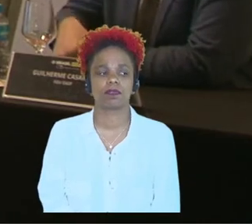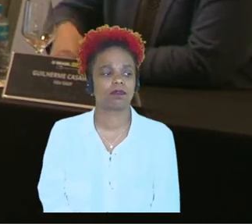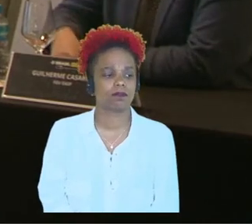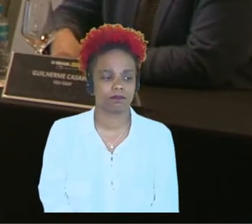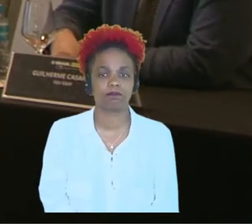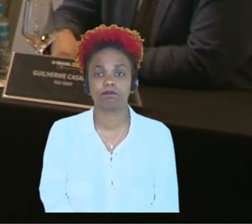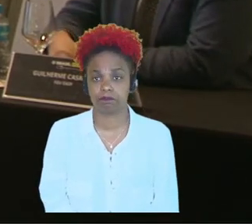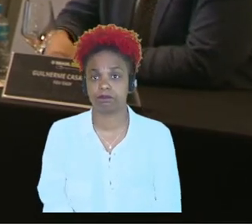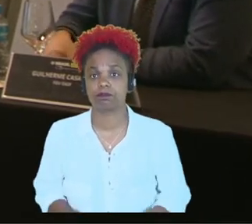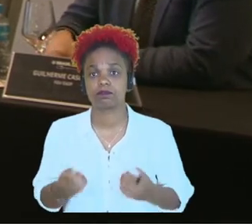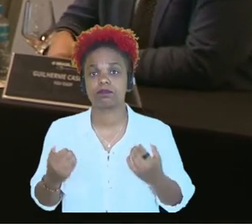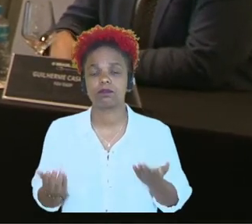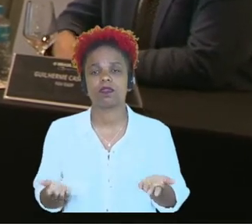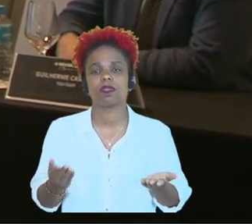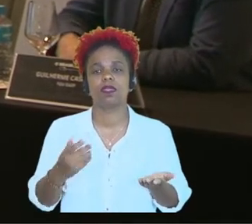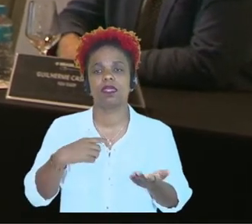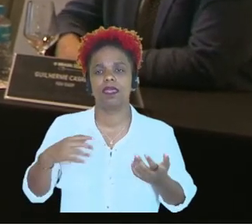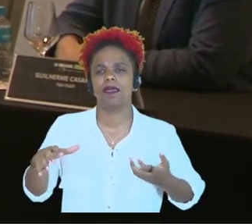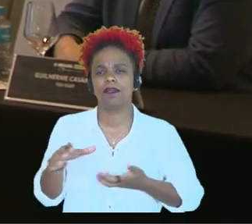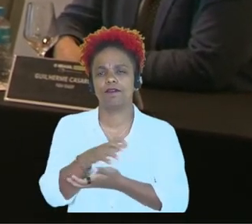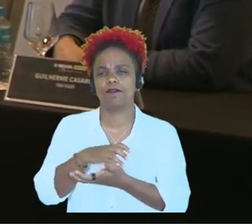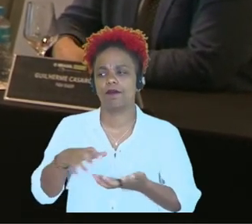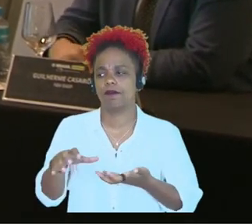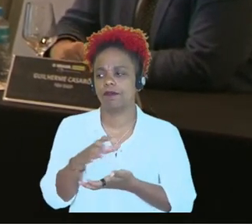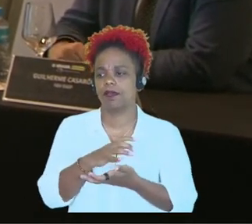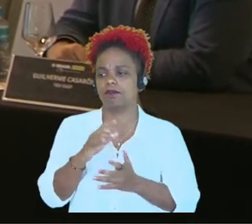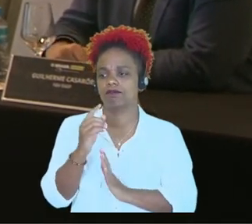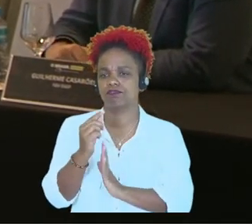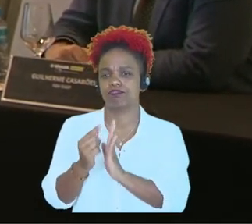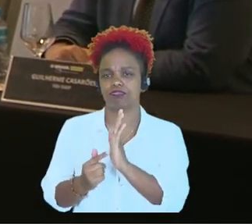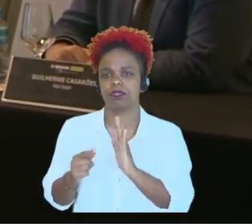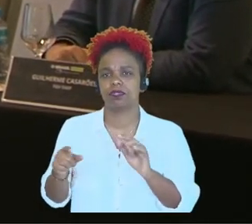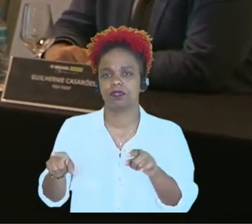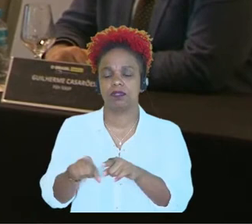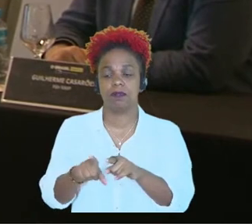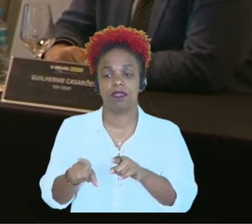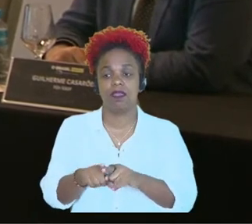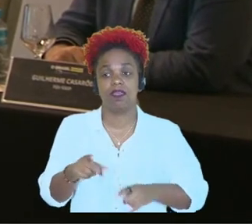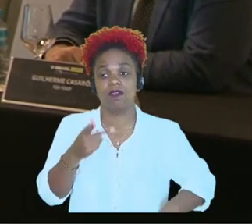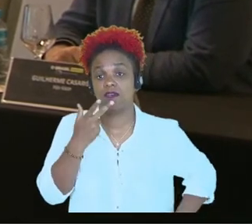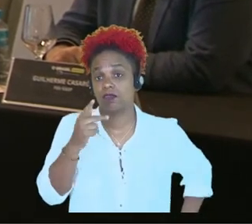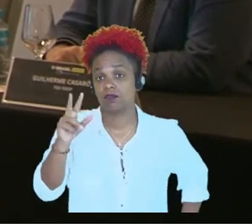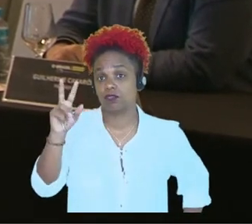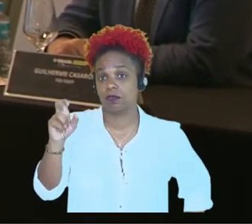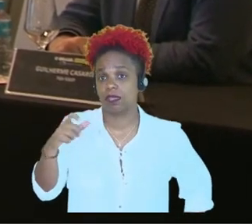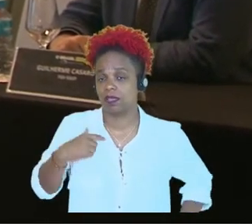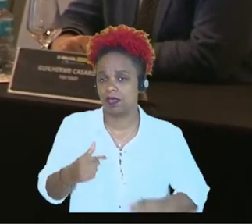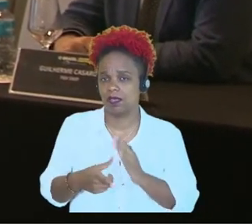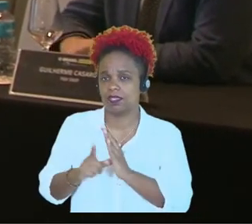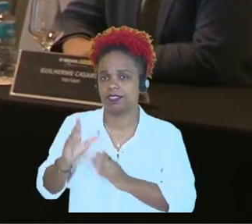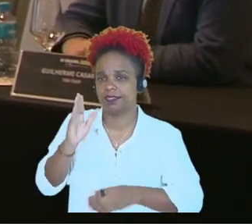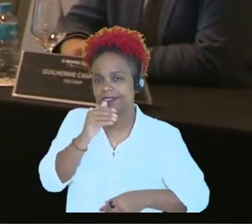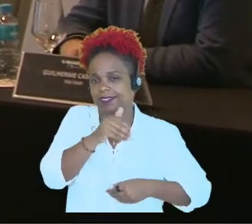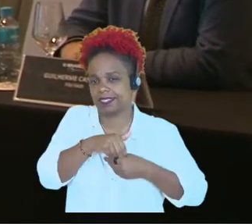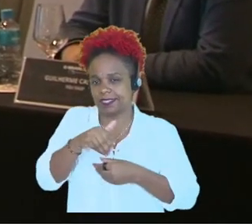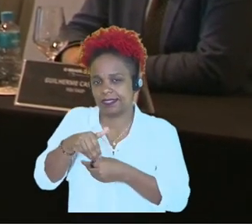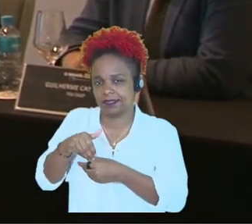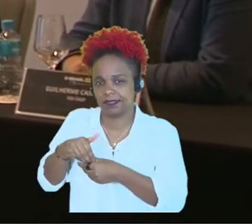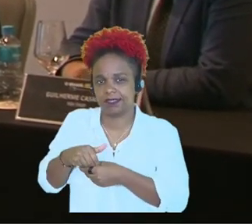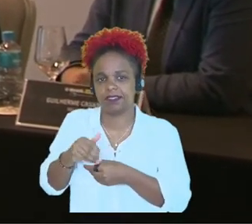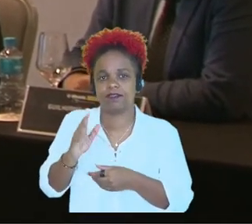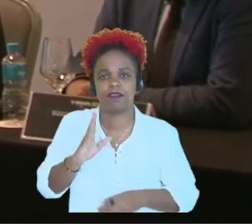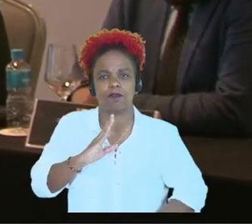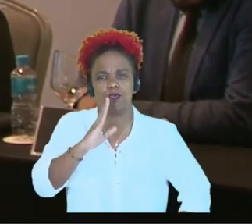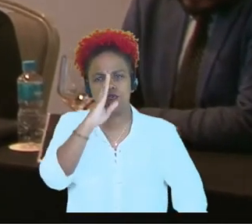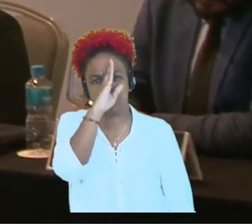Bom, acho que a reforma tributária, eu vinha dizendo, mesmo antes das eleições, eu acho que fosse